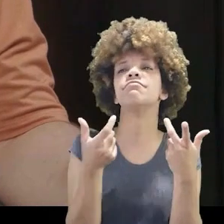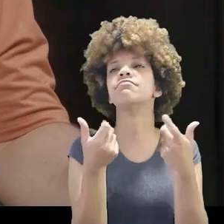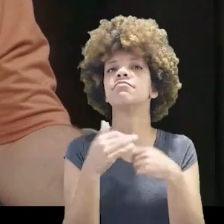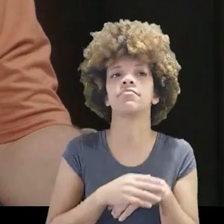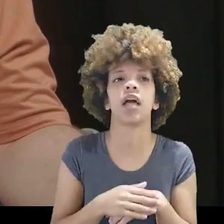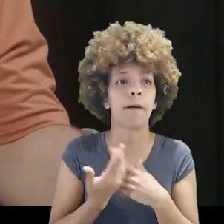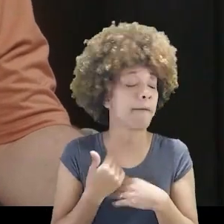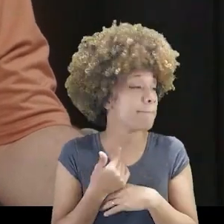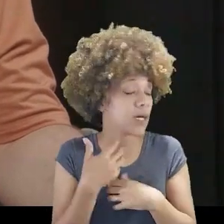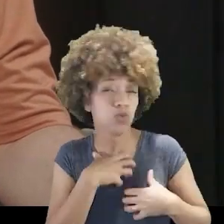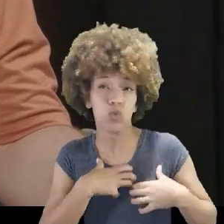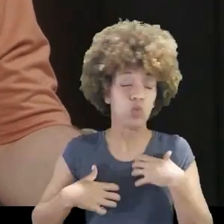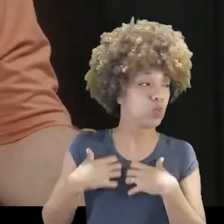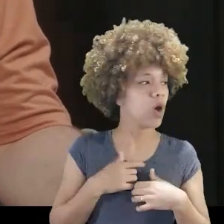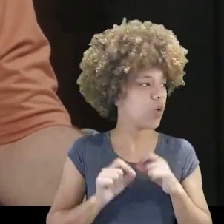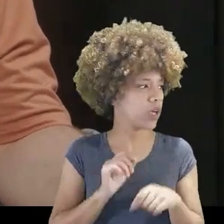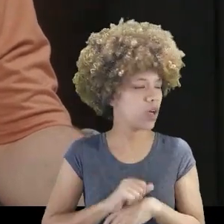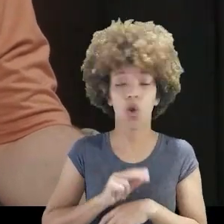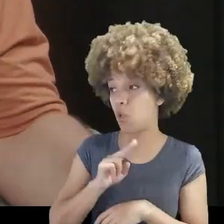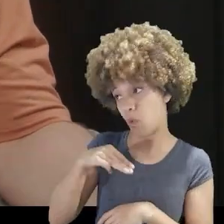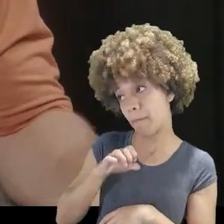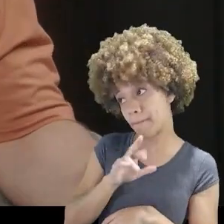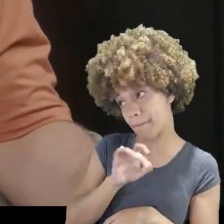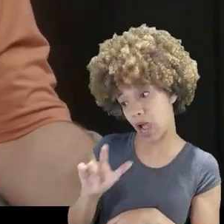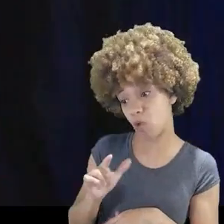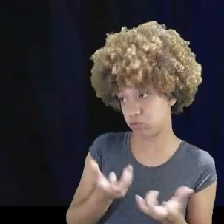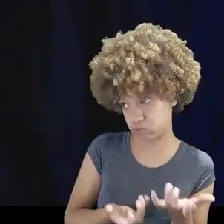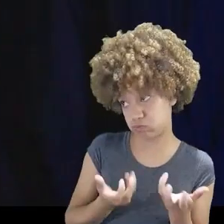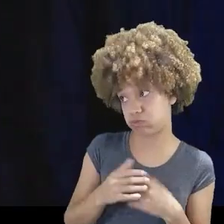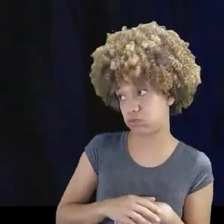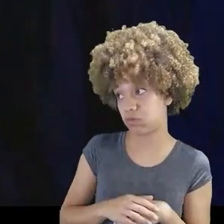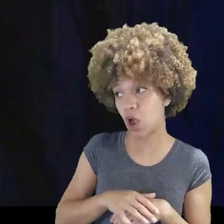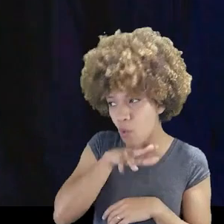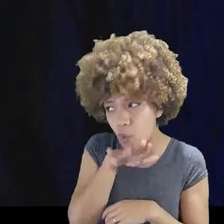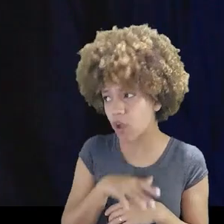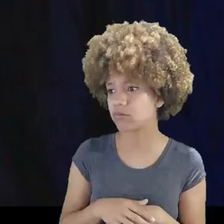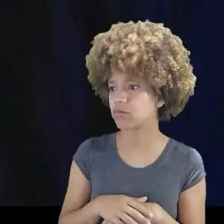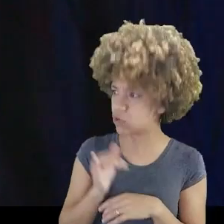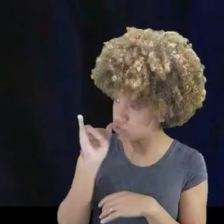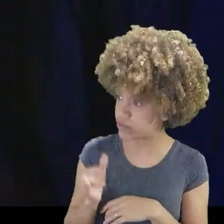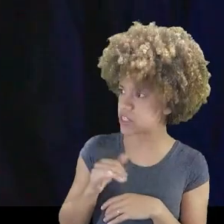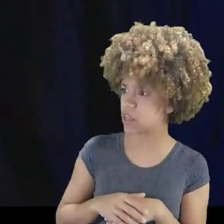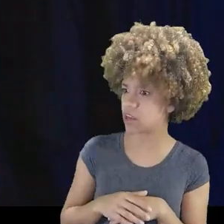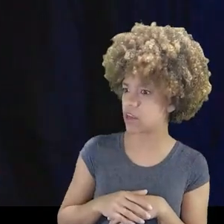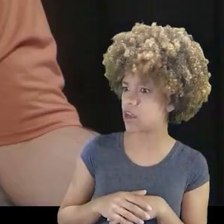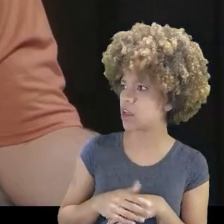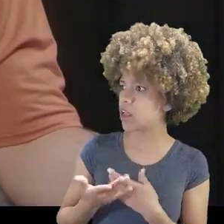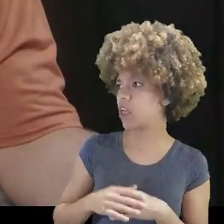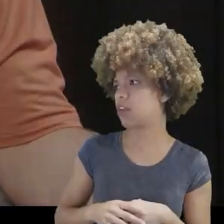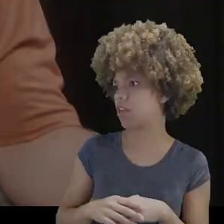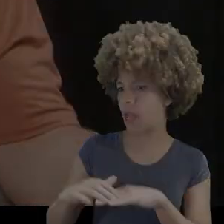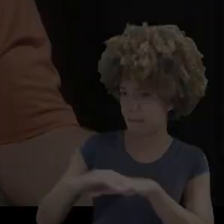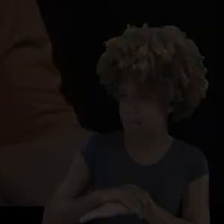cair né você não tem mesmo sabe o que é controle natural é um branco você tava pesadelo que você foi para um lugar ruim tanto falou que o cara tá quebrado